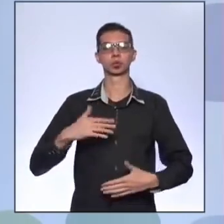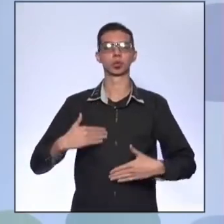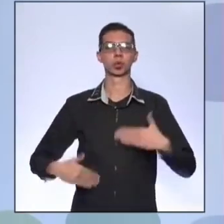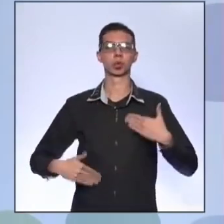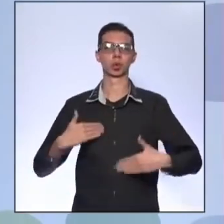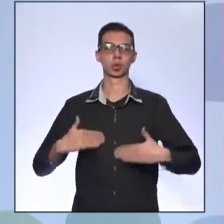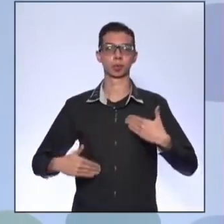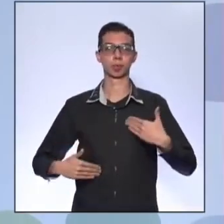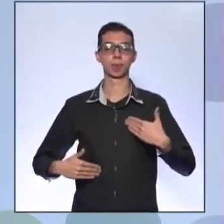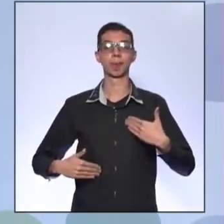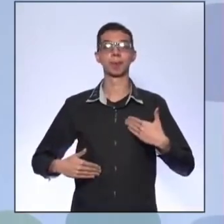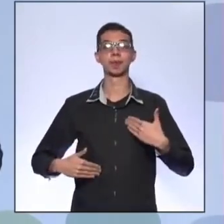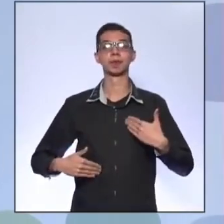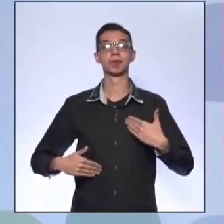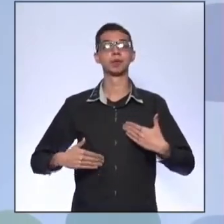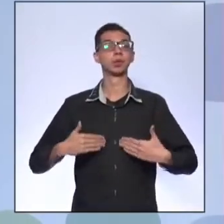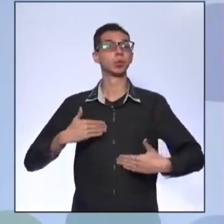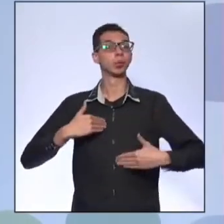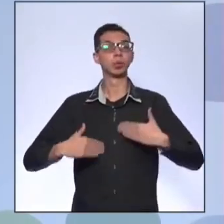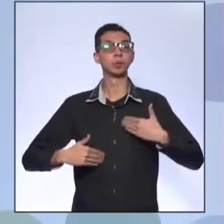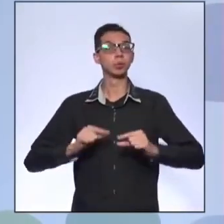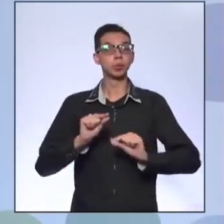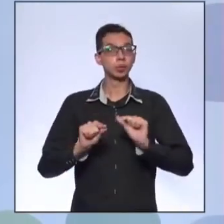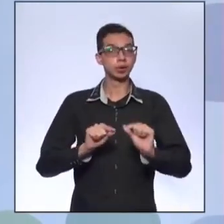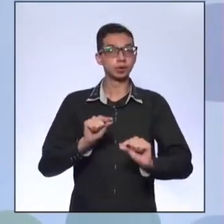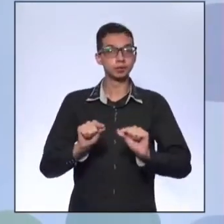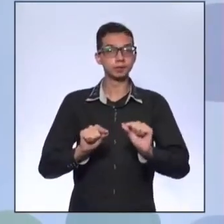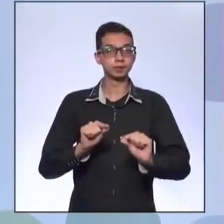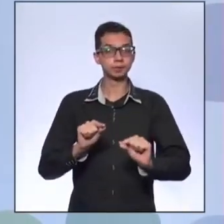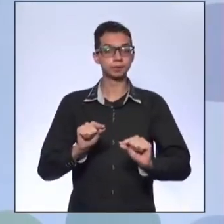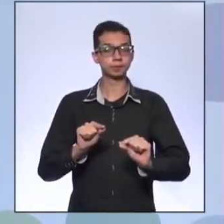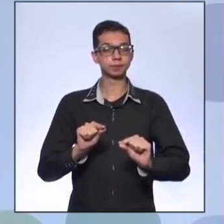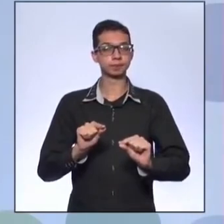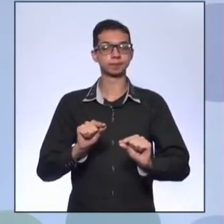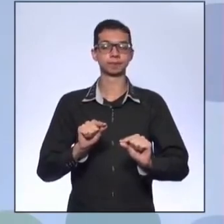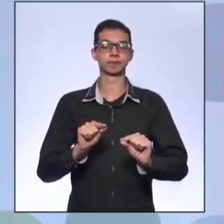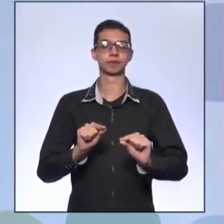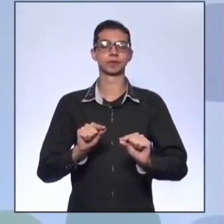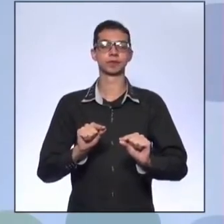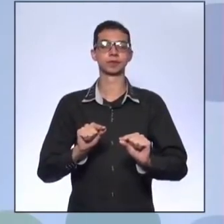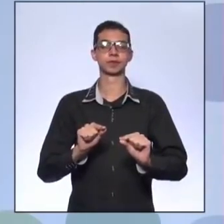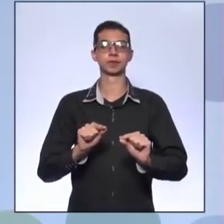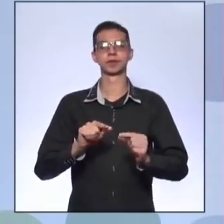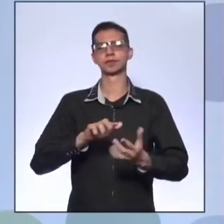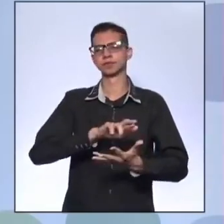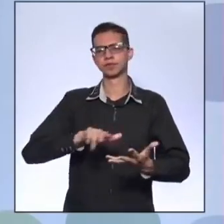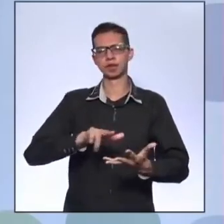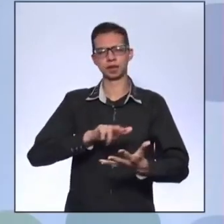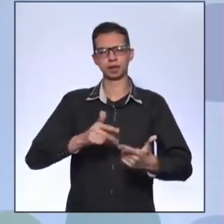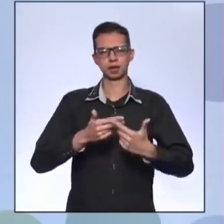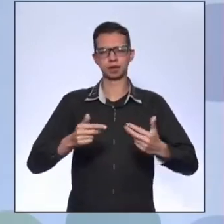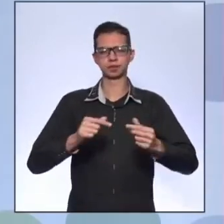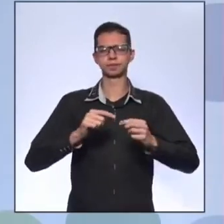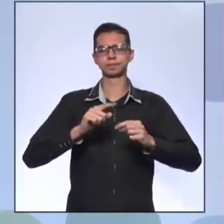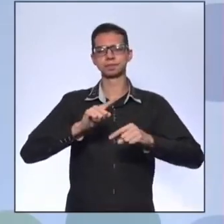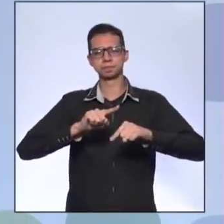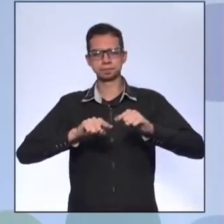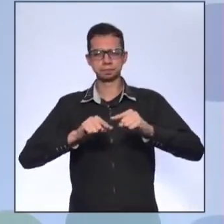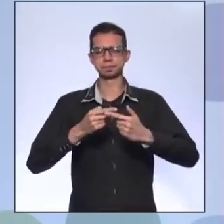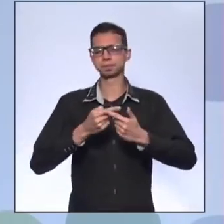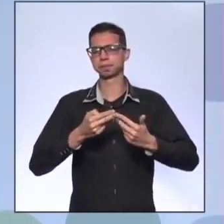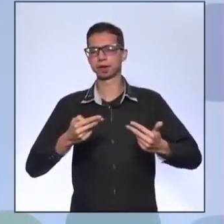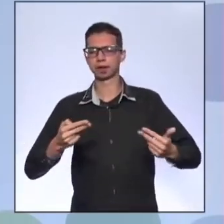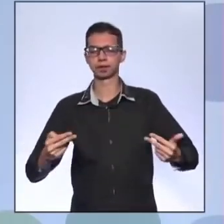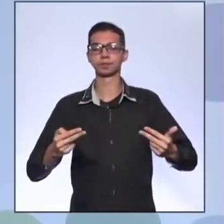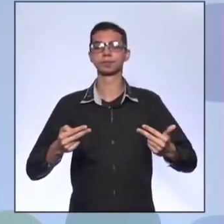Ou seja, este corpo receberá, então, elementos variados, de forma que,